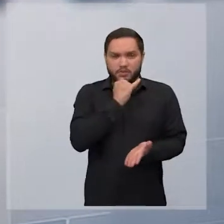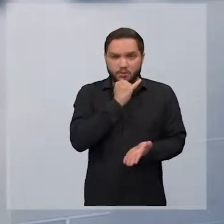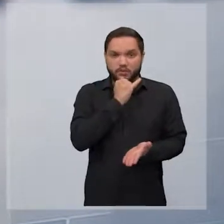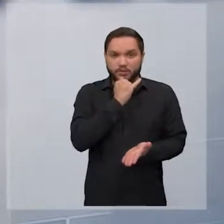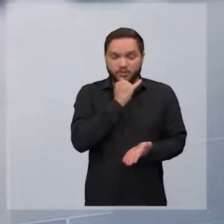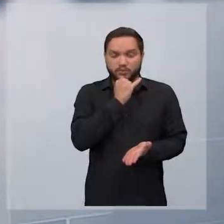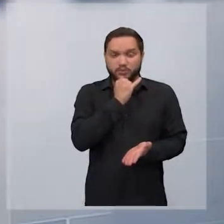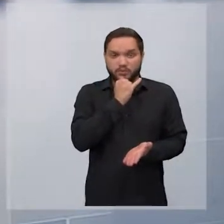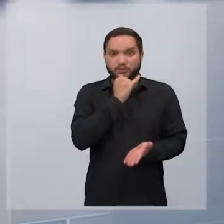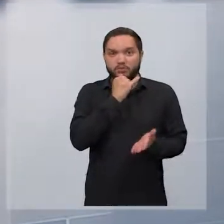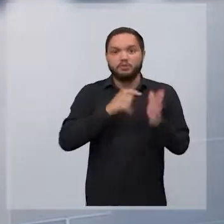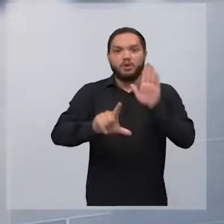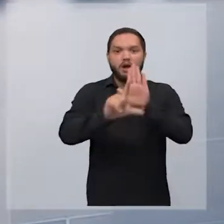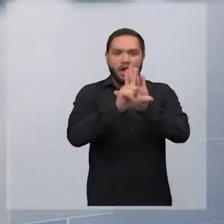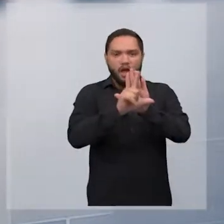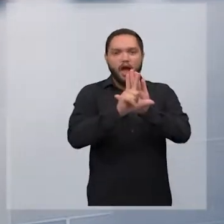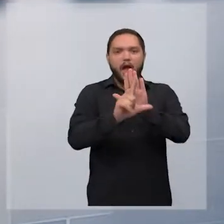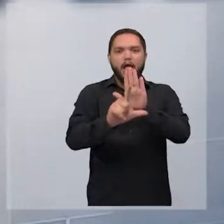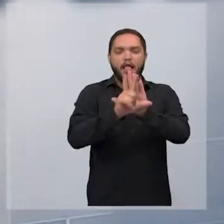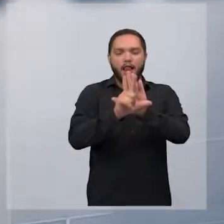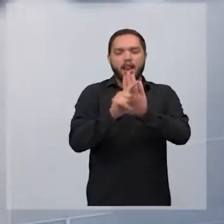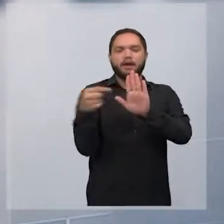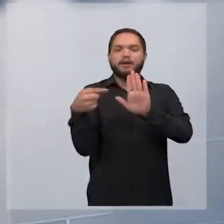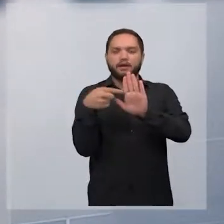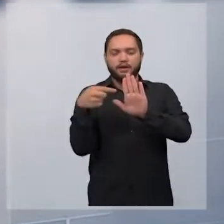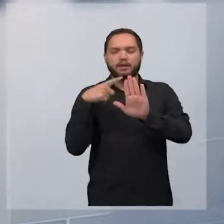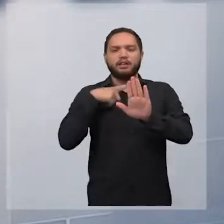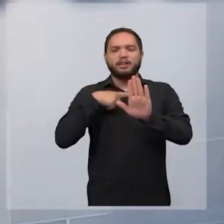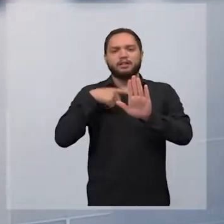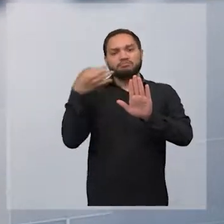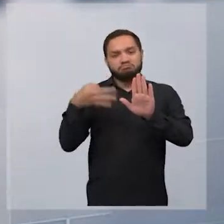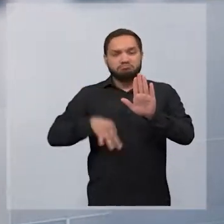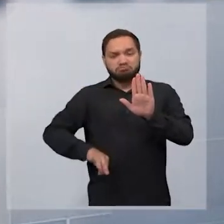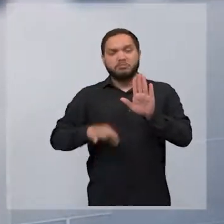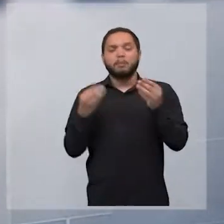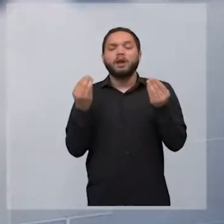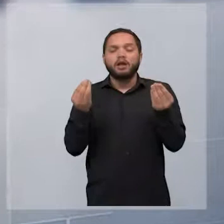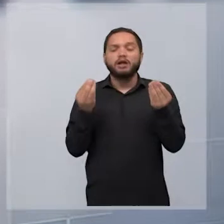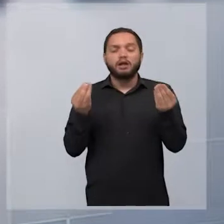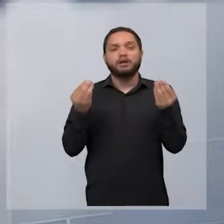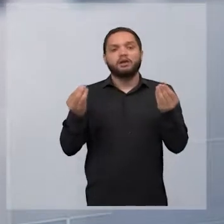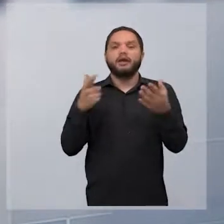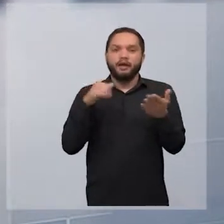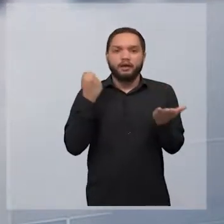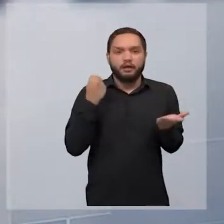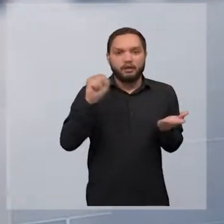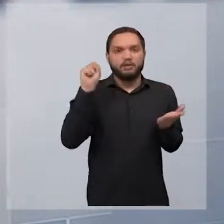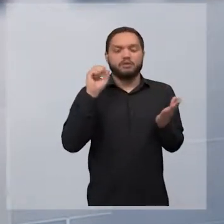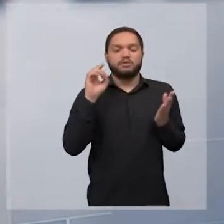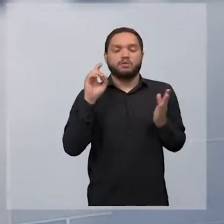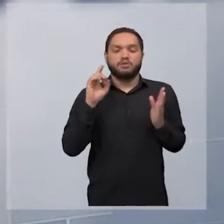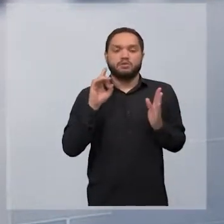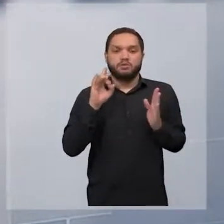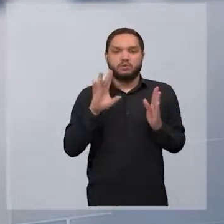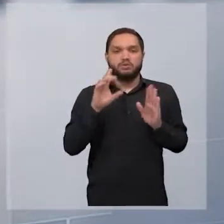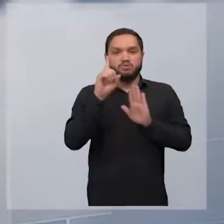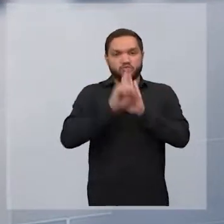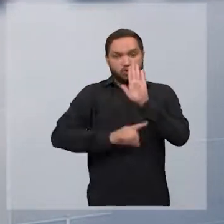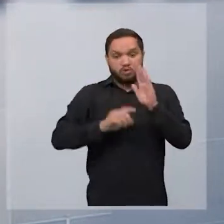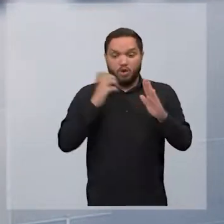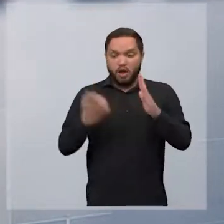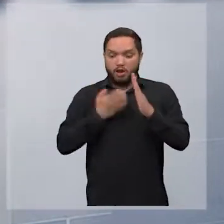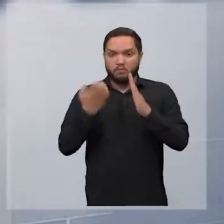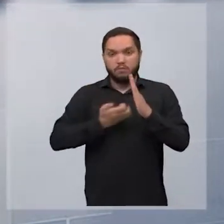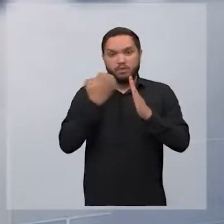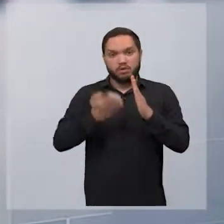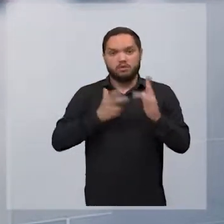do inquilinato, por exemplo, é uma lei que corretamente serve para defender o direito privado, a propriedade,